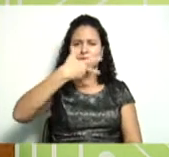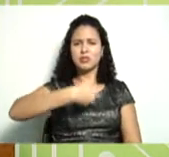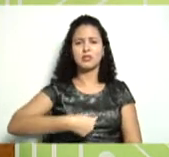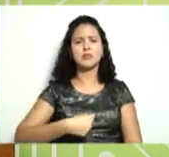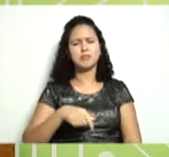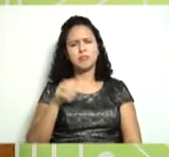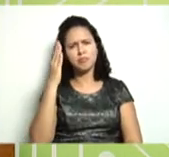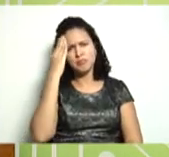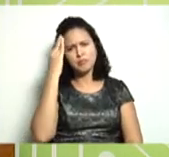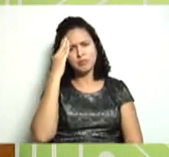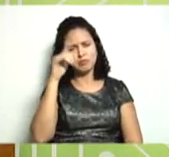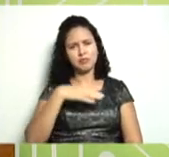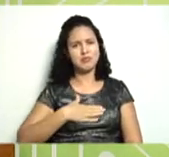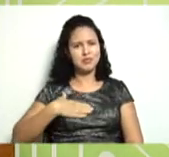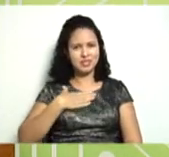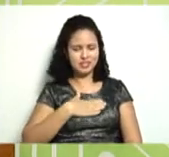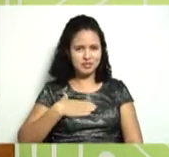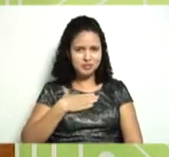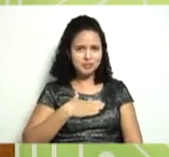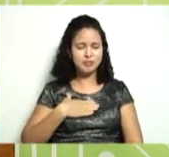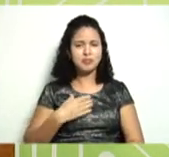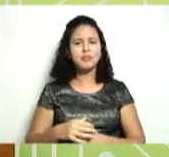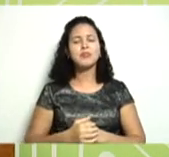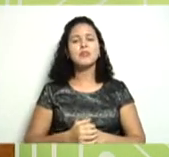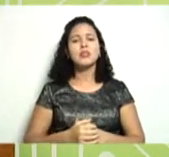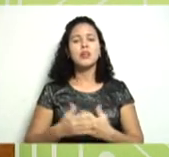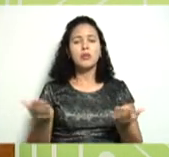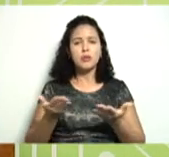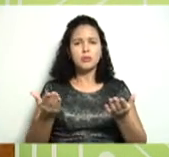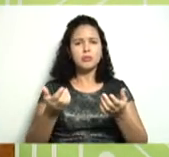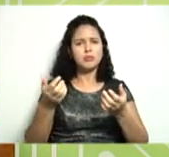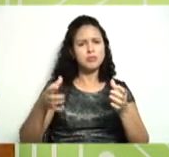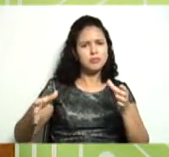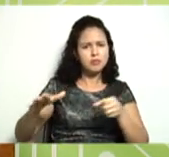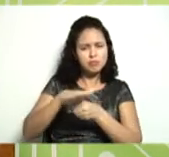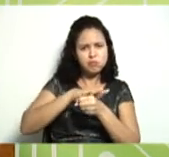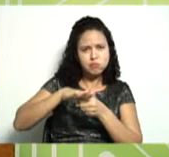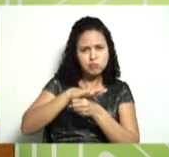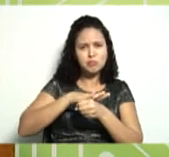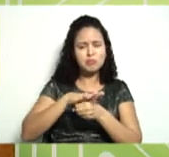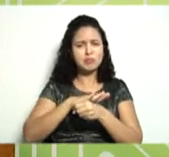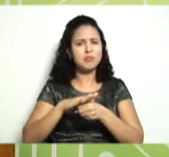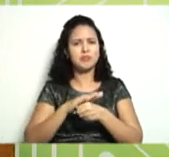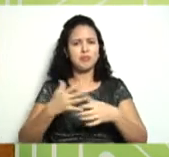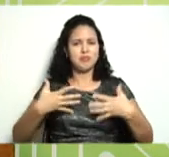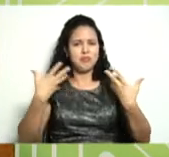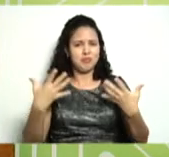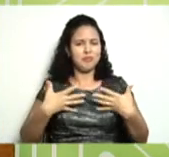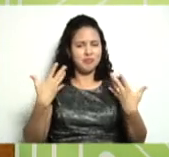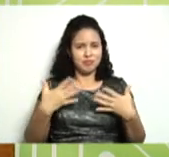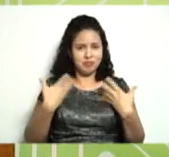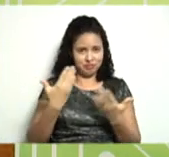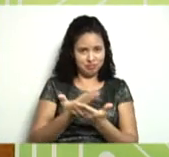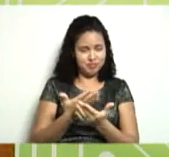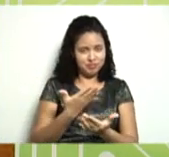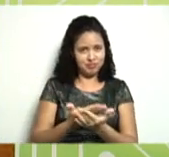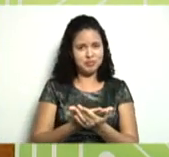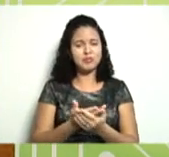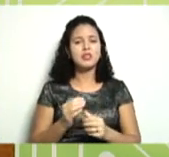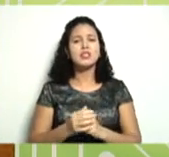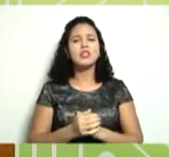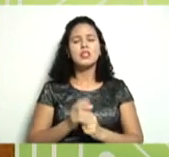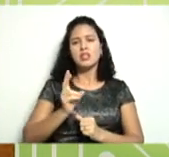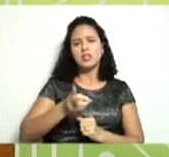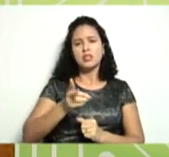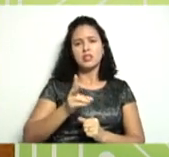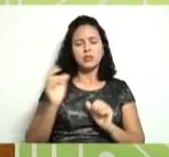que eu sei que vocês vão gostar. Nós hoje viemos assim, cheios de emoção para a nossa aula. E como sempre,